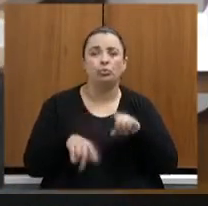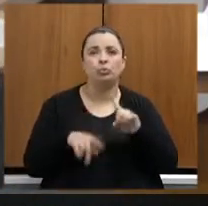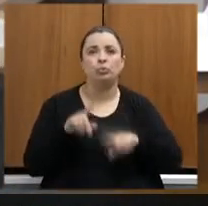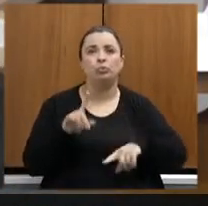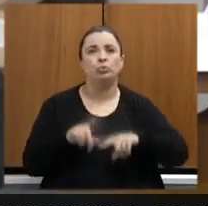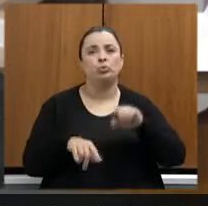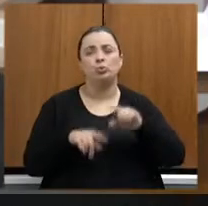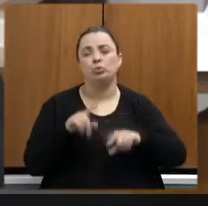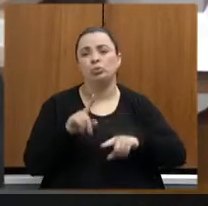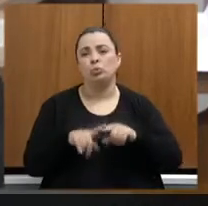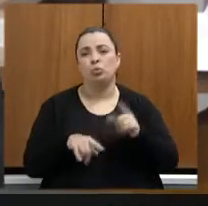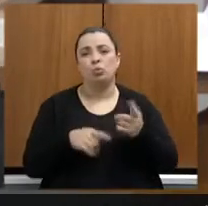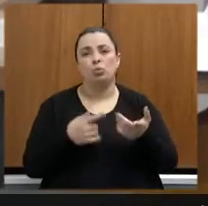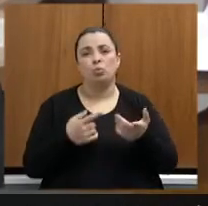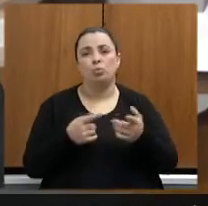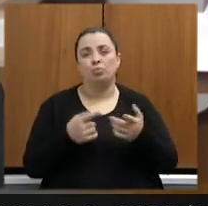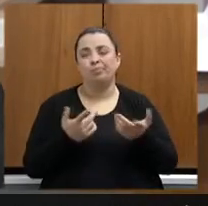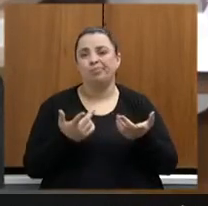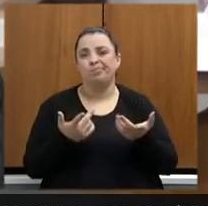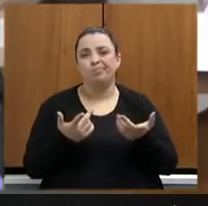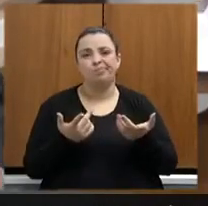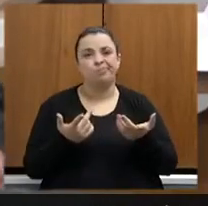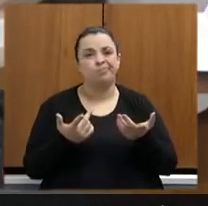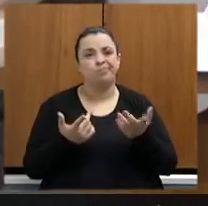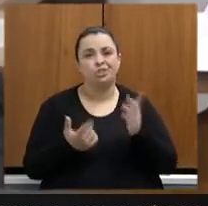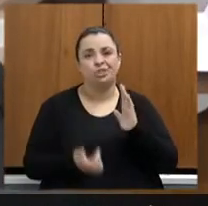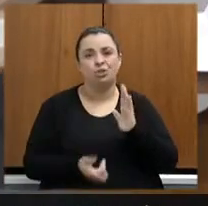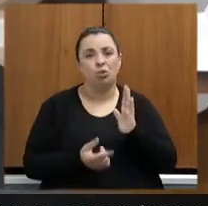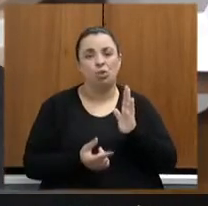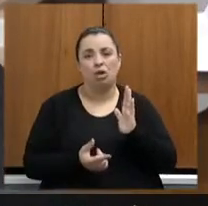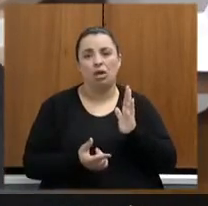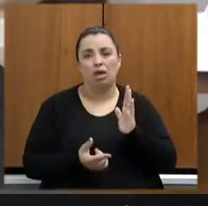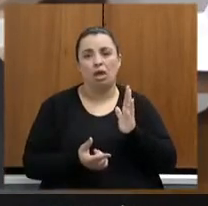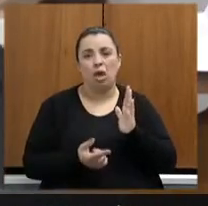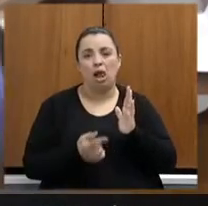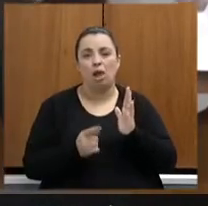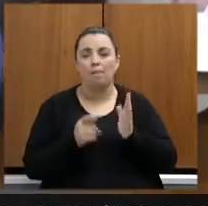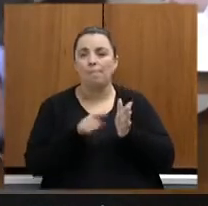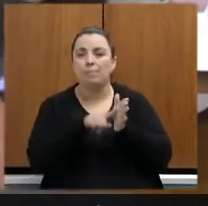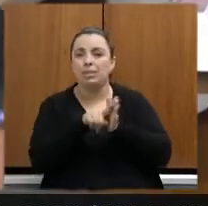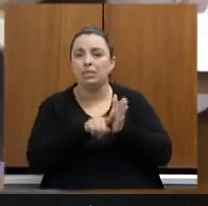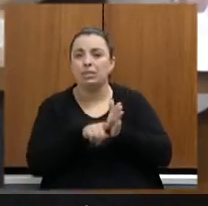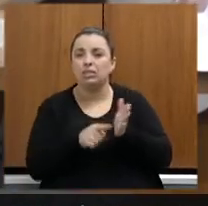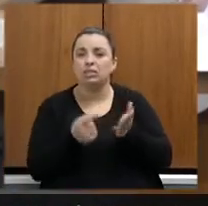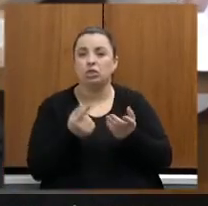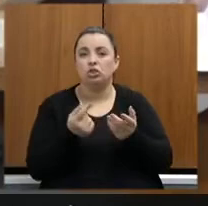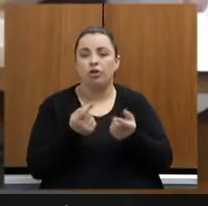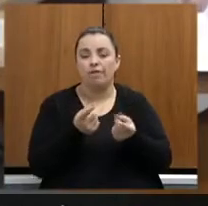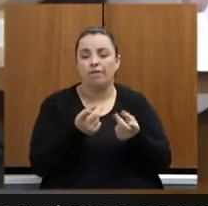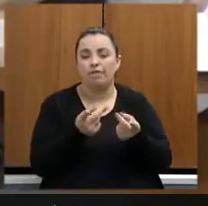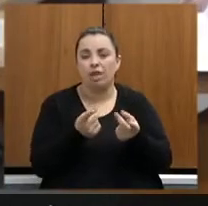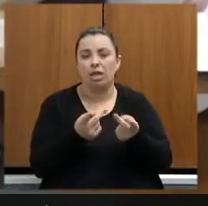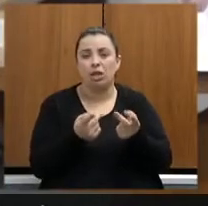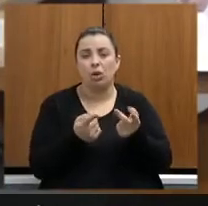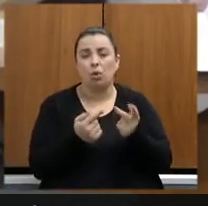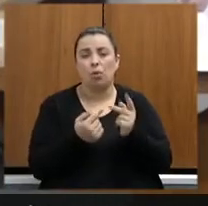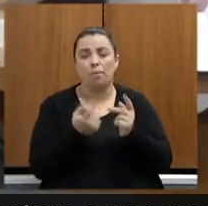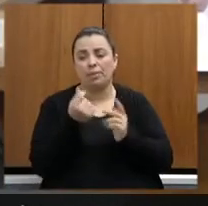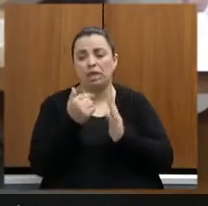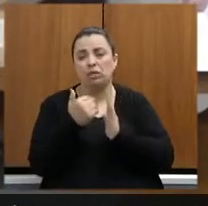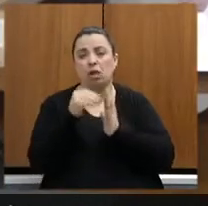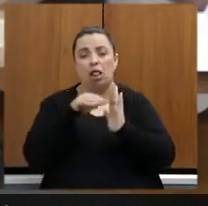a cotação né te vendo é do suíno Vai Embaixo o preço bem defasado